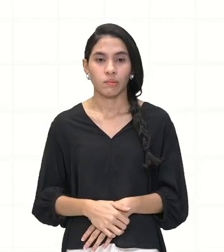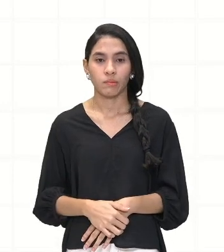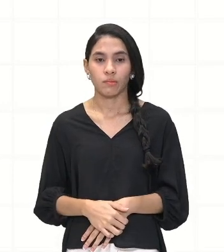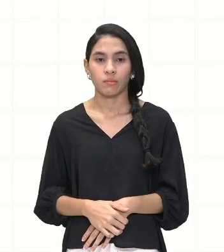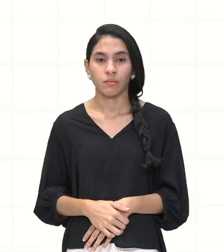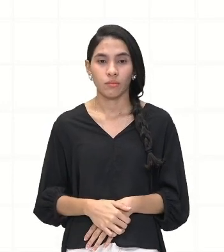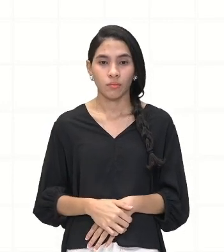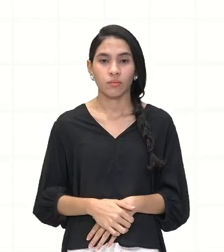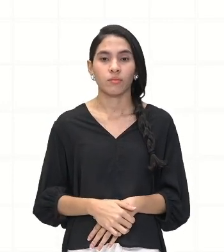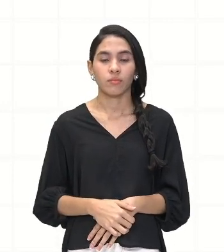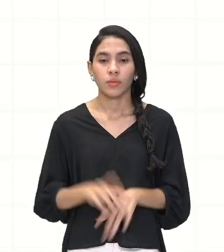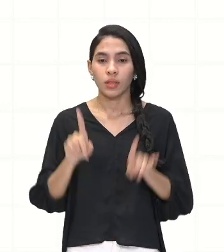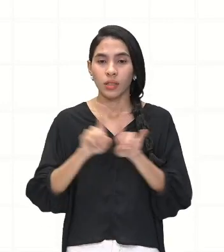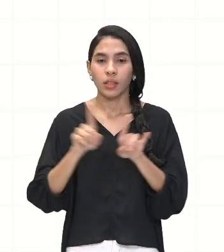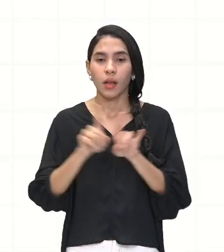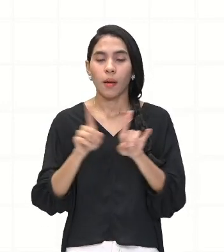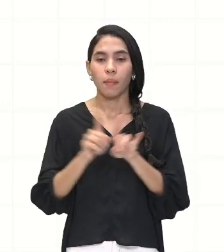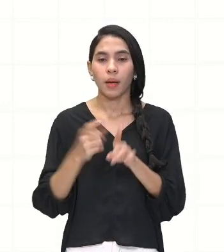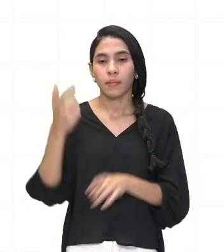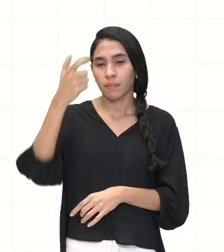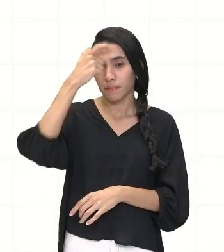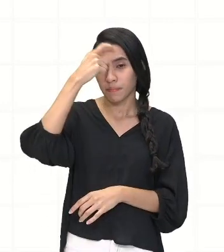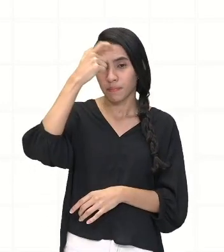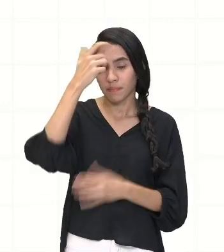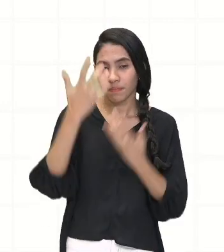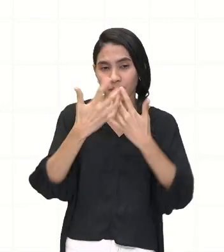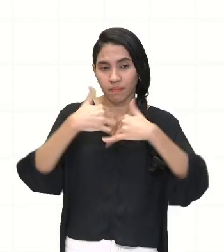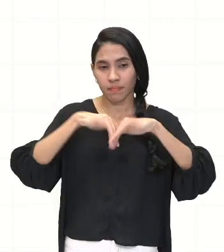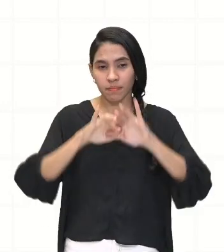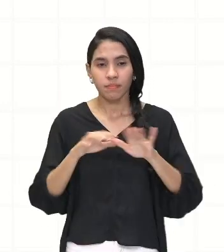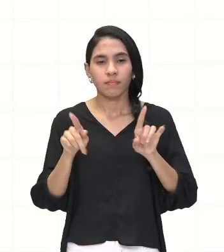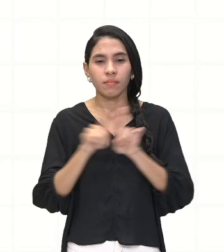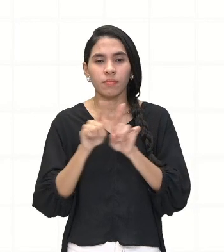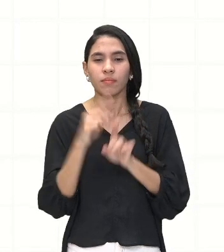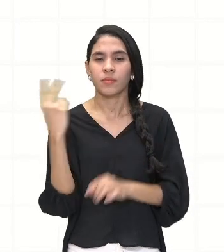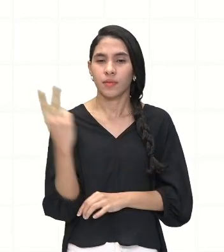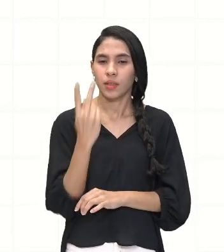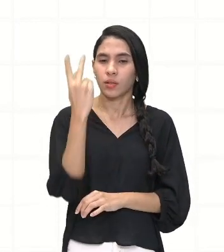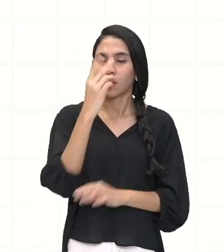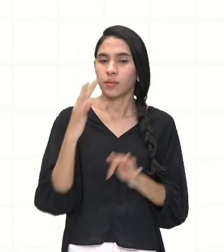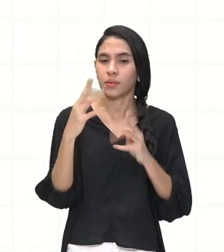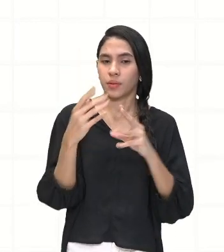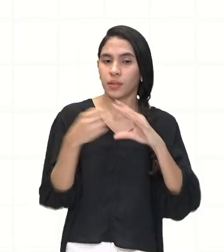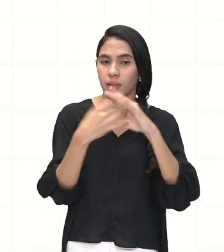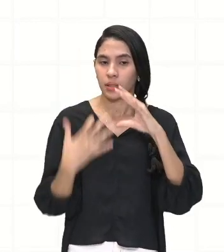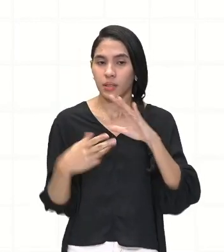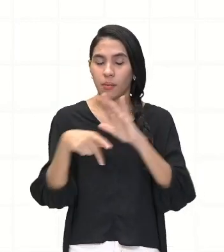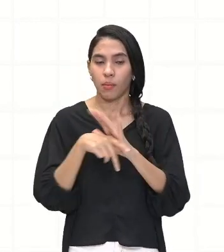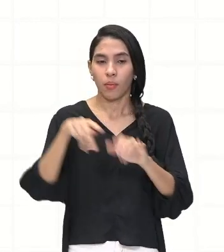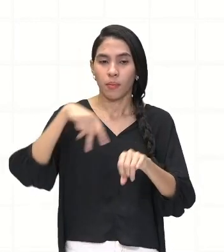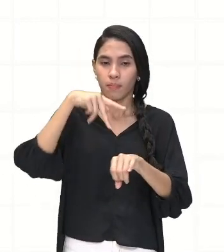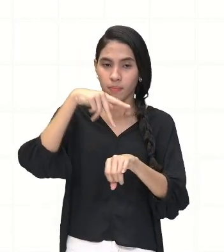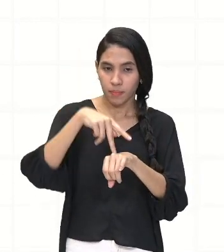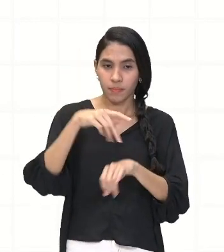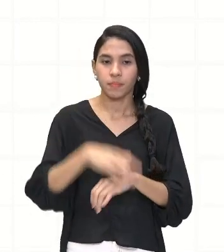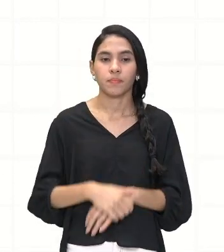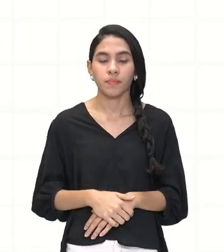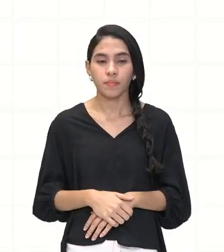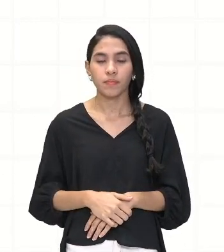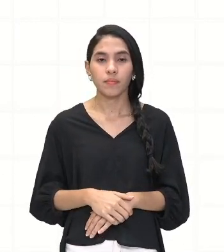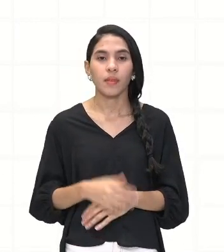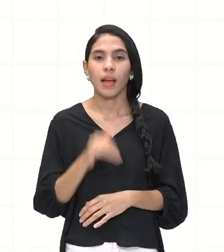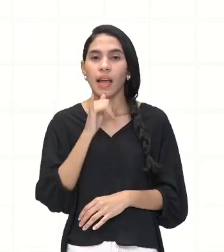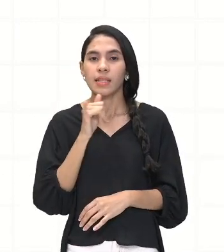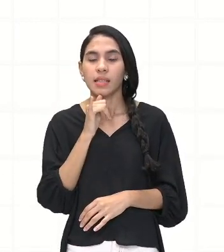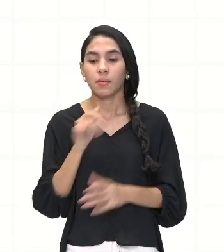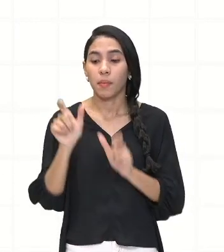uma corrente de pensamento que valoriza todas as características de uma nação. É o que faz as